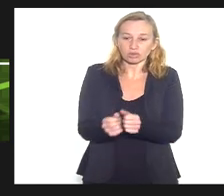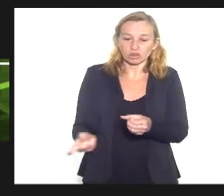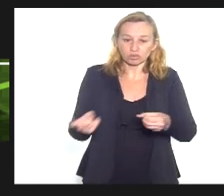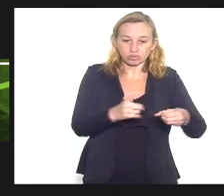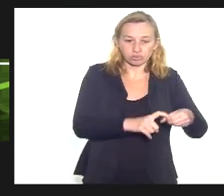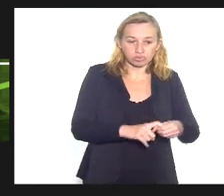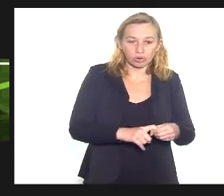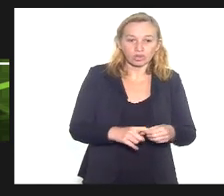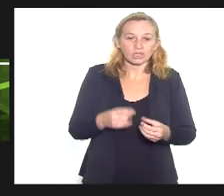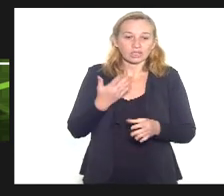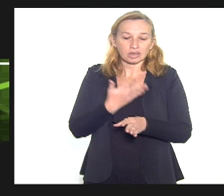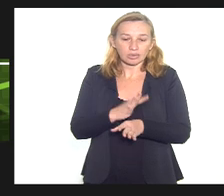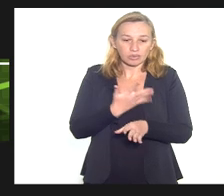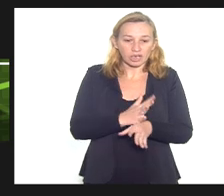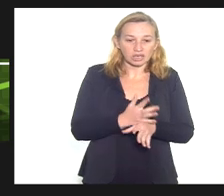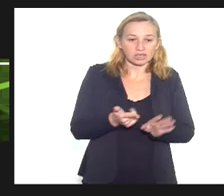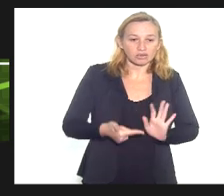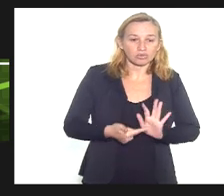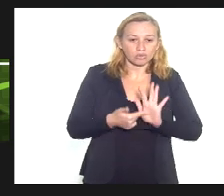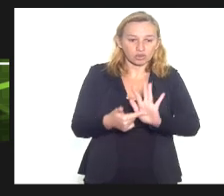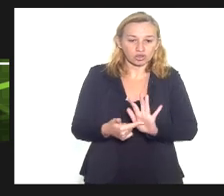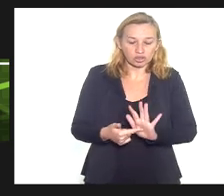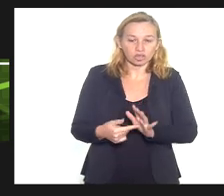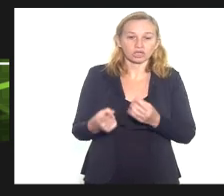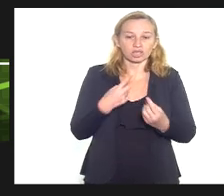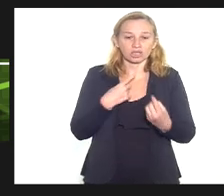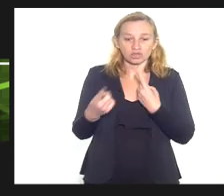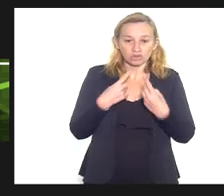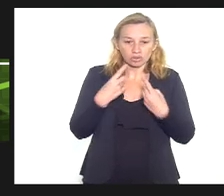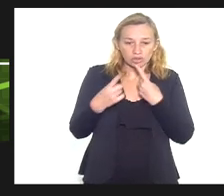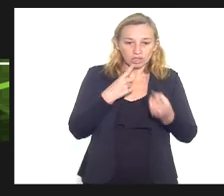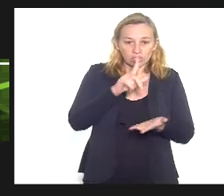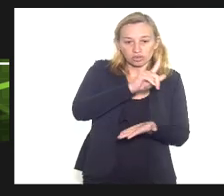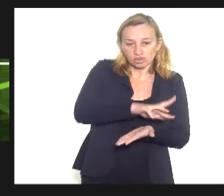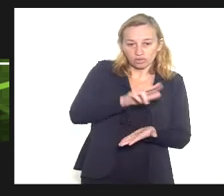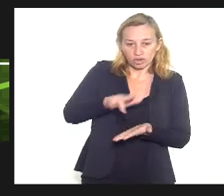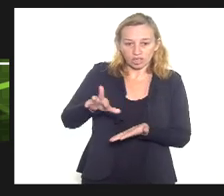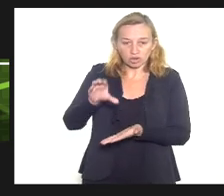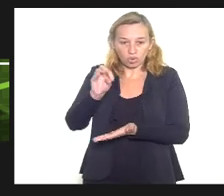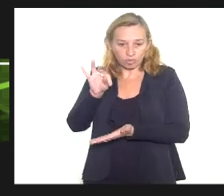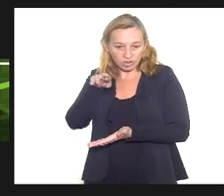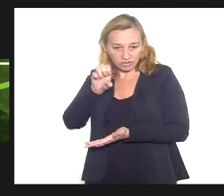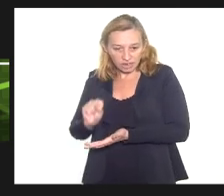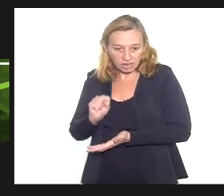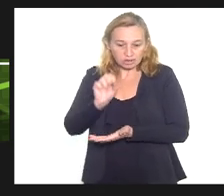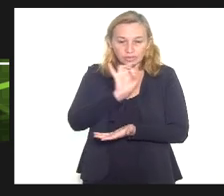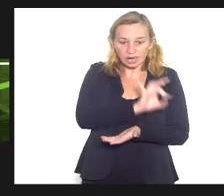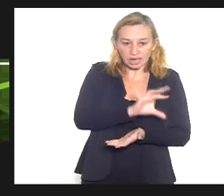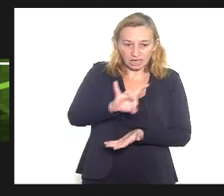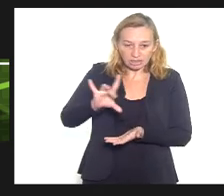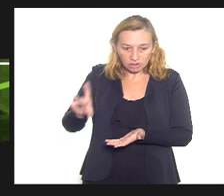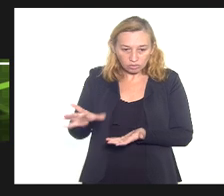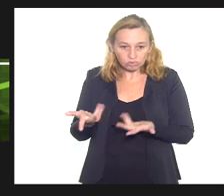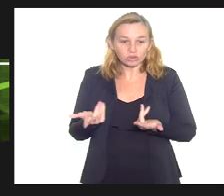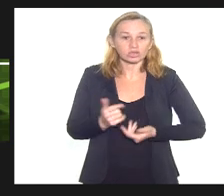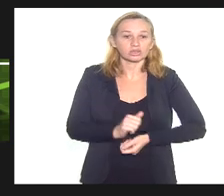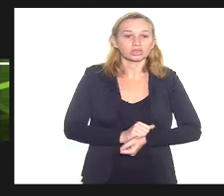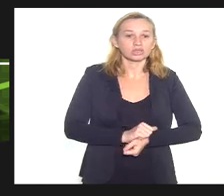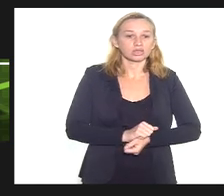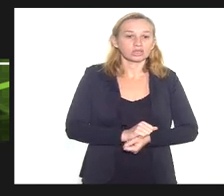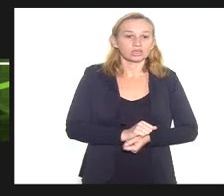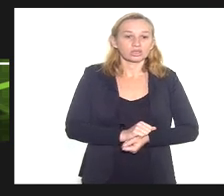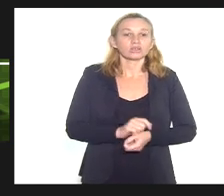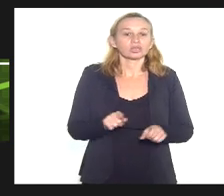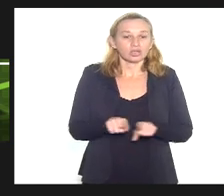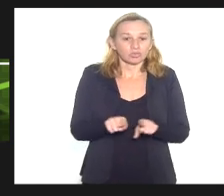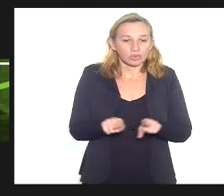prática, reforçar que existem discussões e decisões em diferentes comitês para cada uma das licenças.